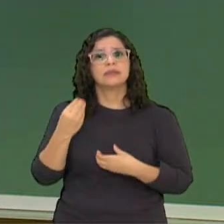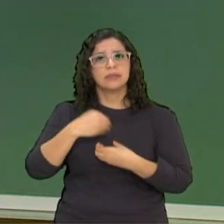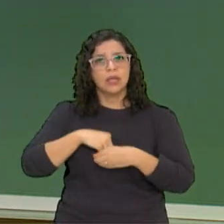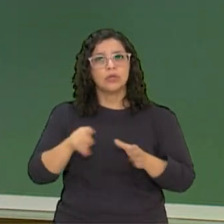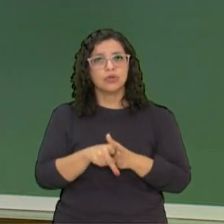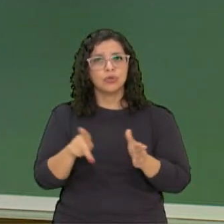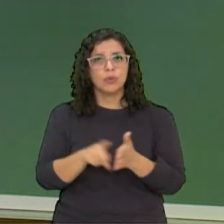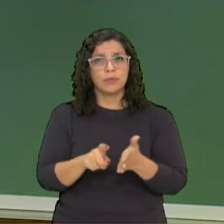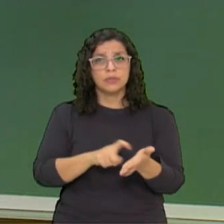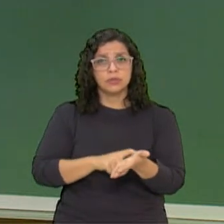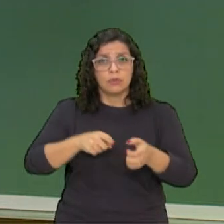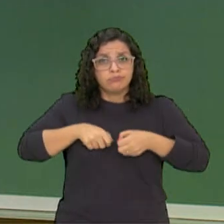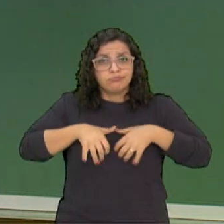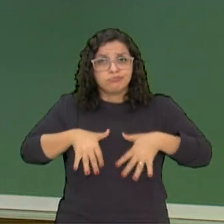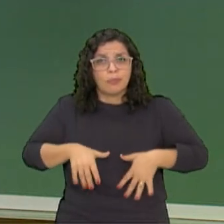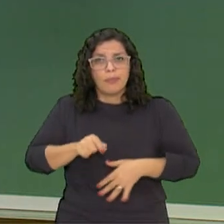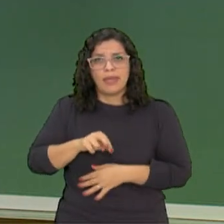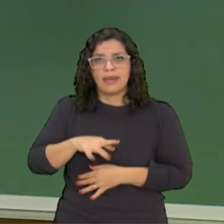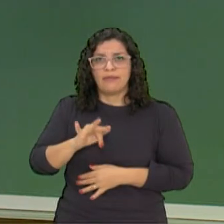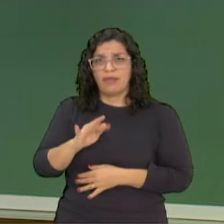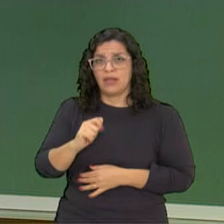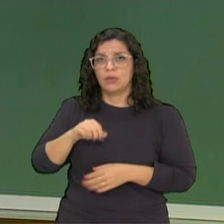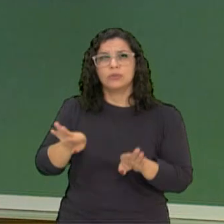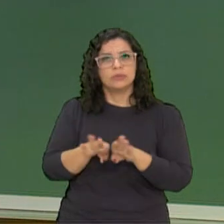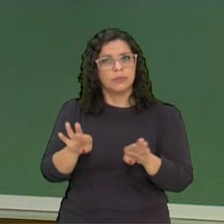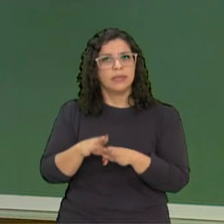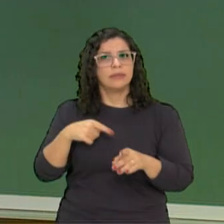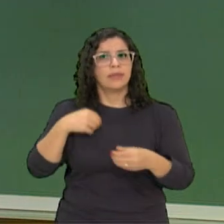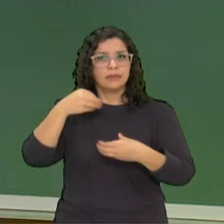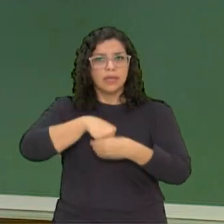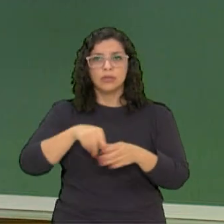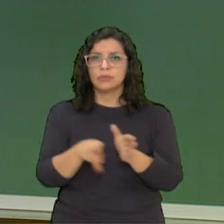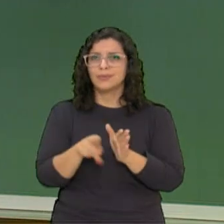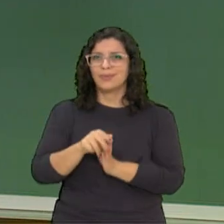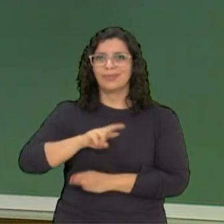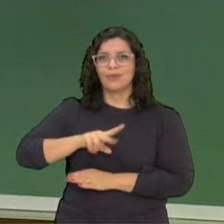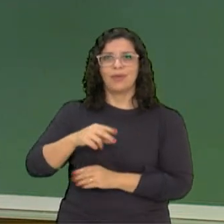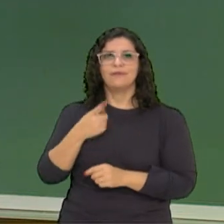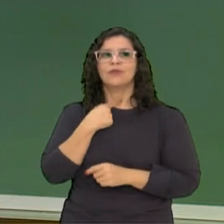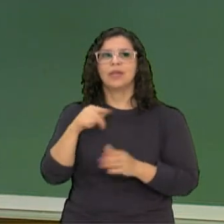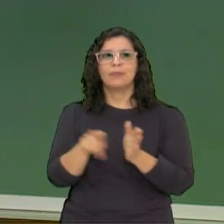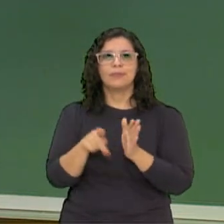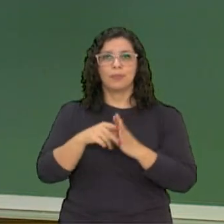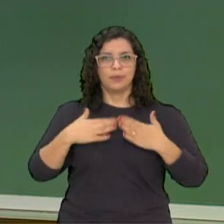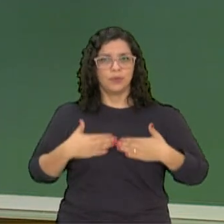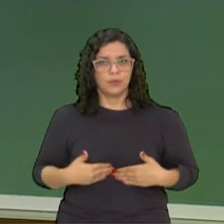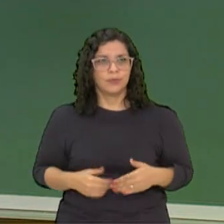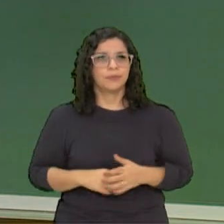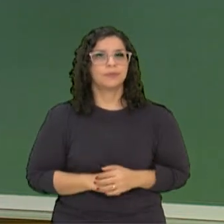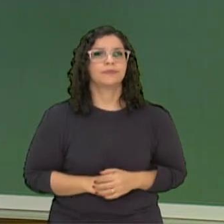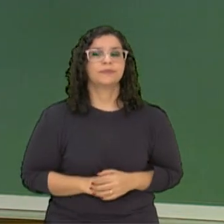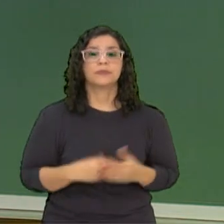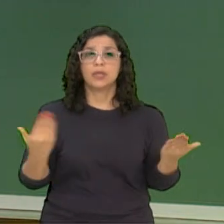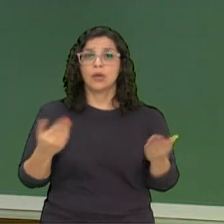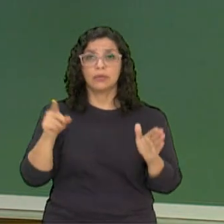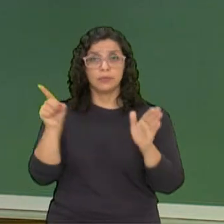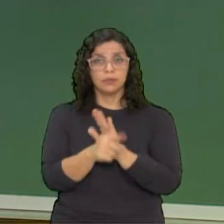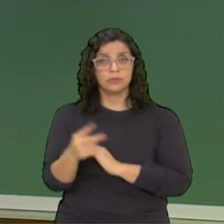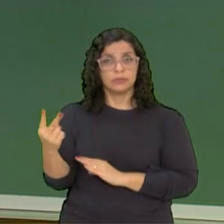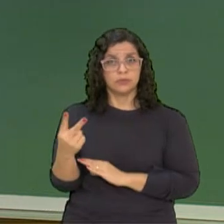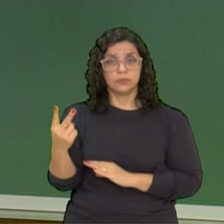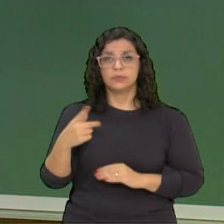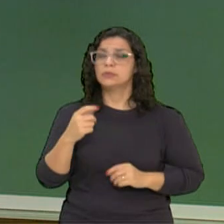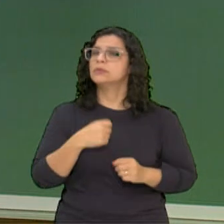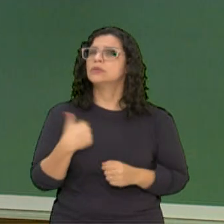do sistema nervoso periférico e regula algumas funções involuntárias do nosso corpo, ok? Vamos a um quiz.